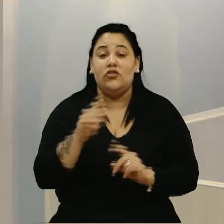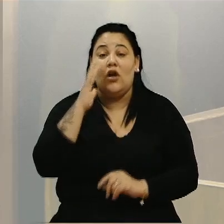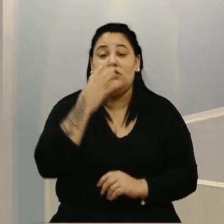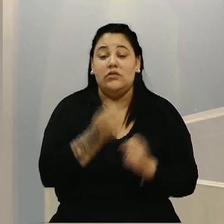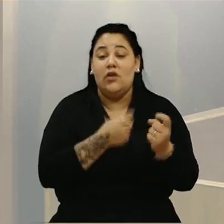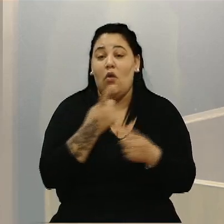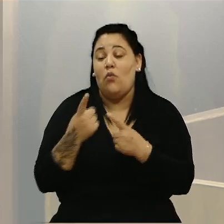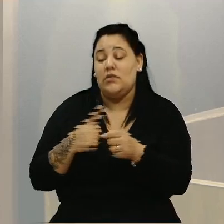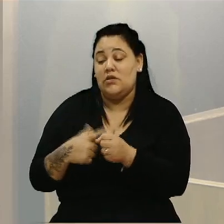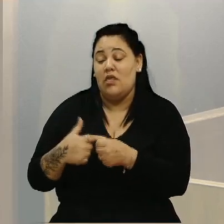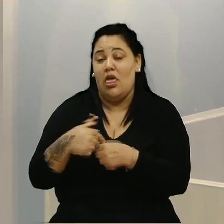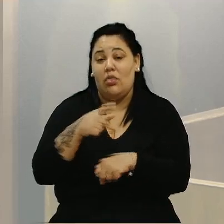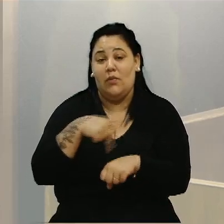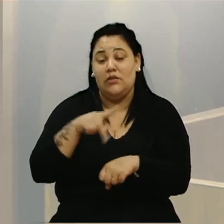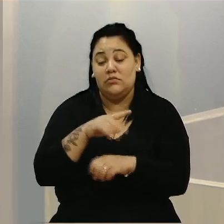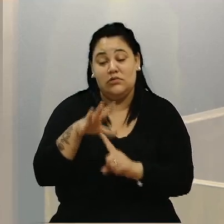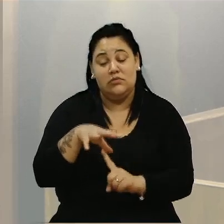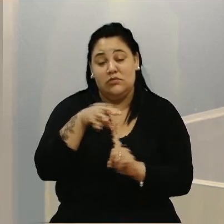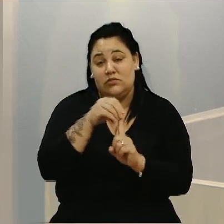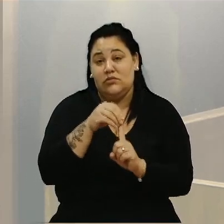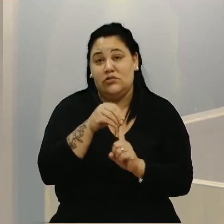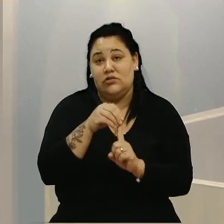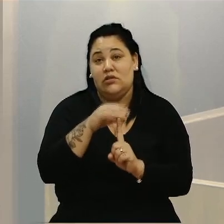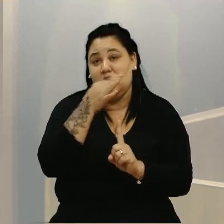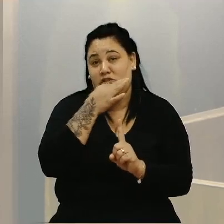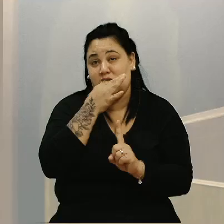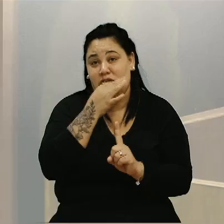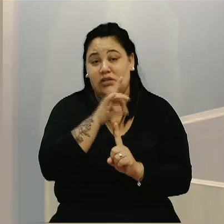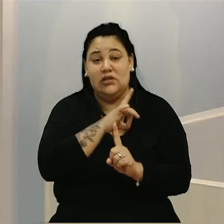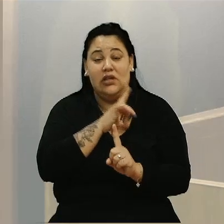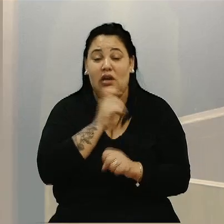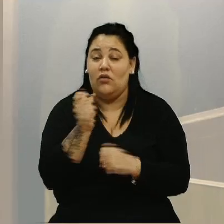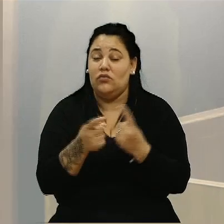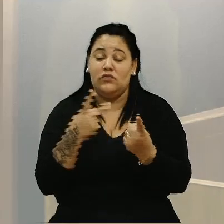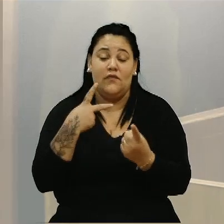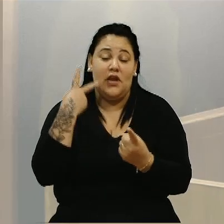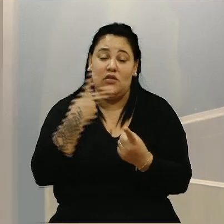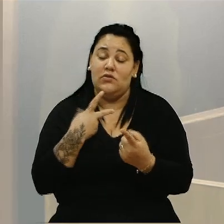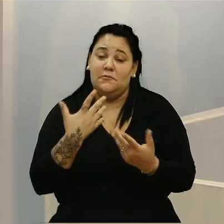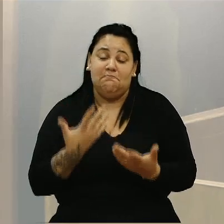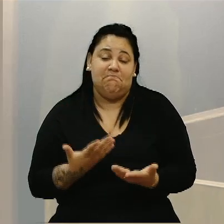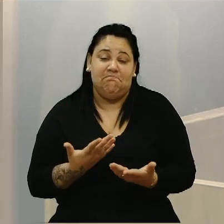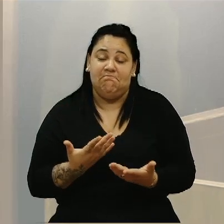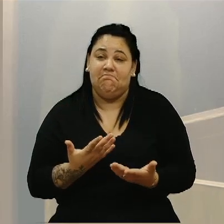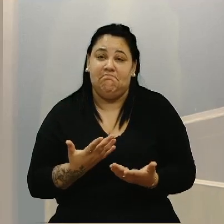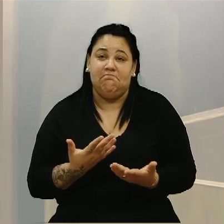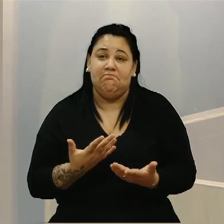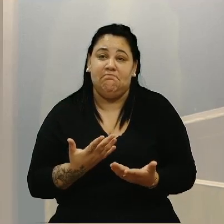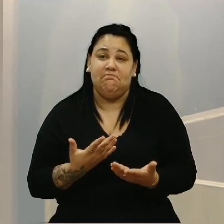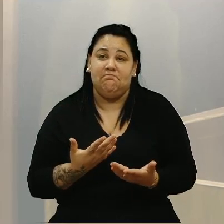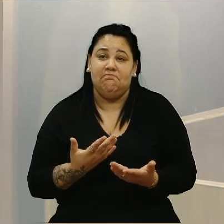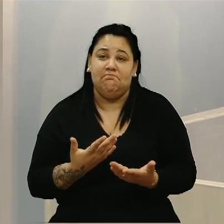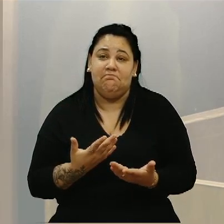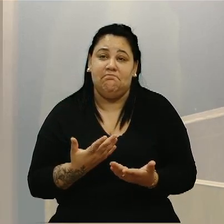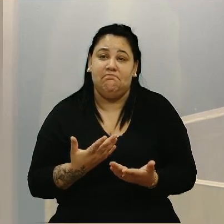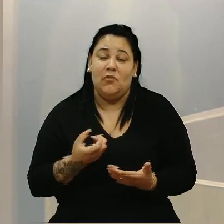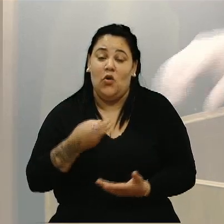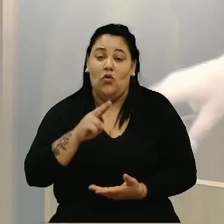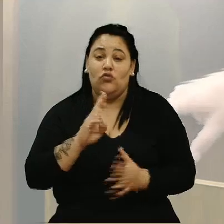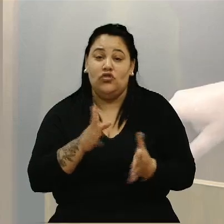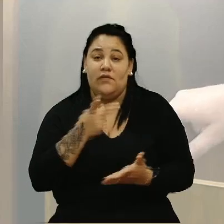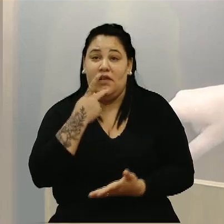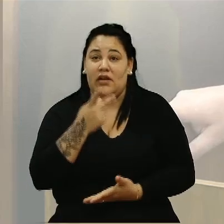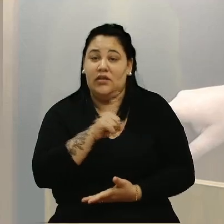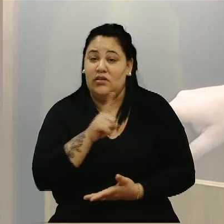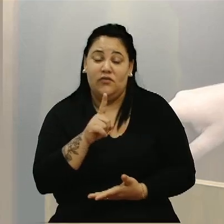do país, inclusive Caxias do Sul, onde nós temos parlamentares que sequer, né, ou já disseram que não vão estender